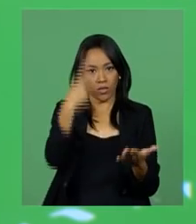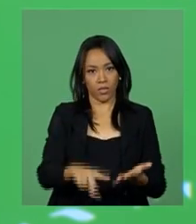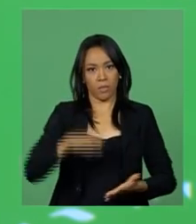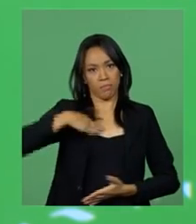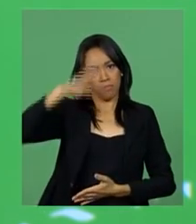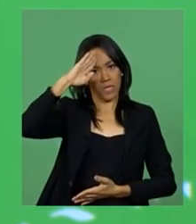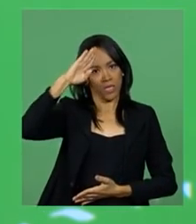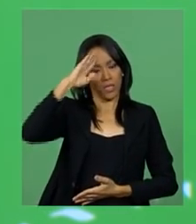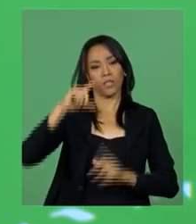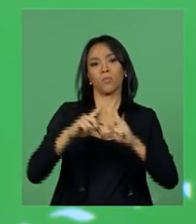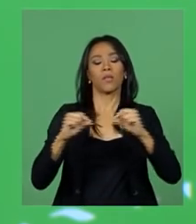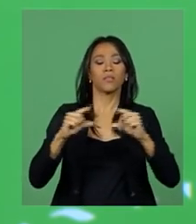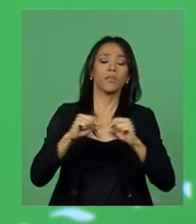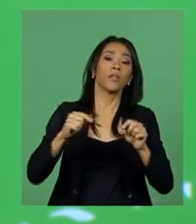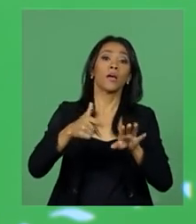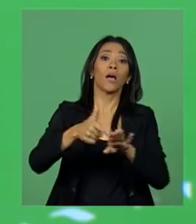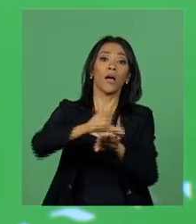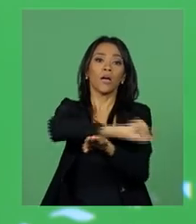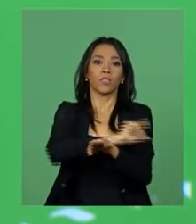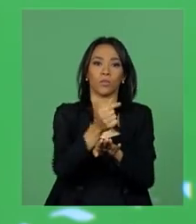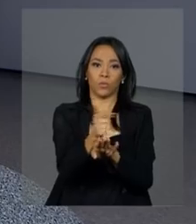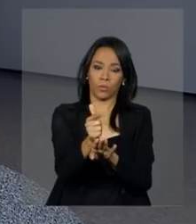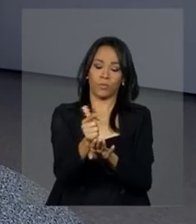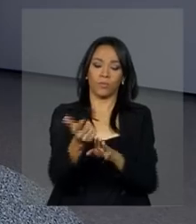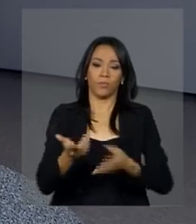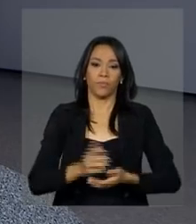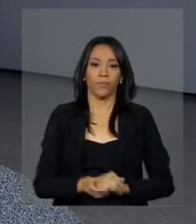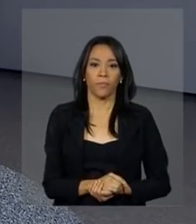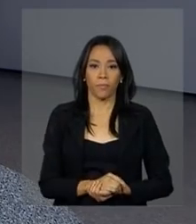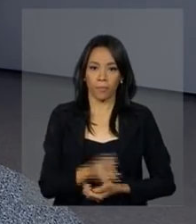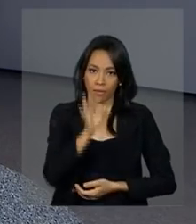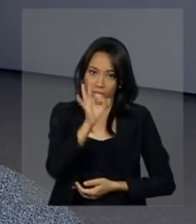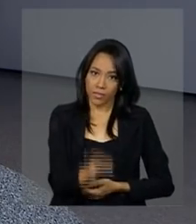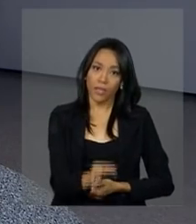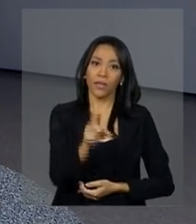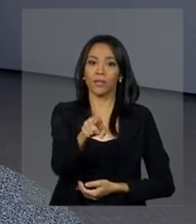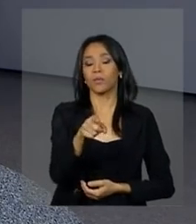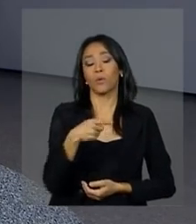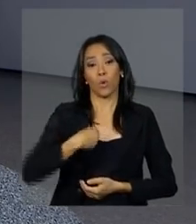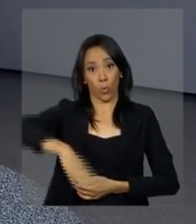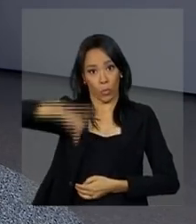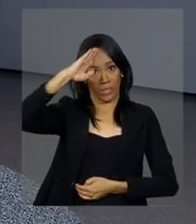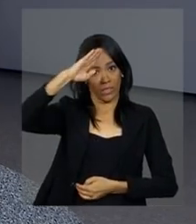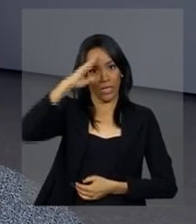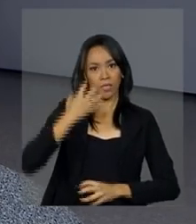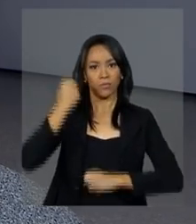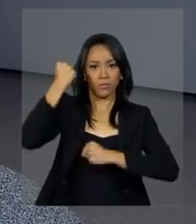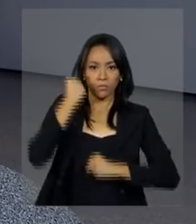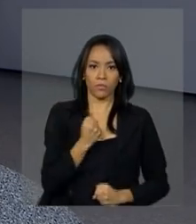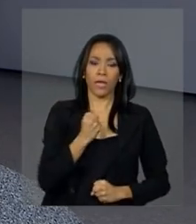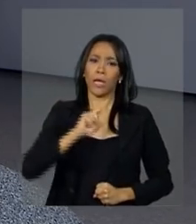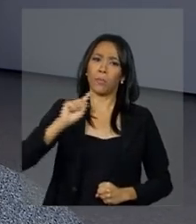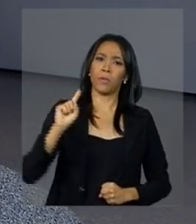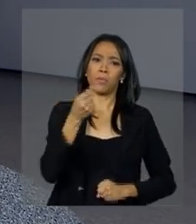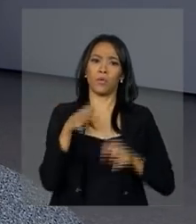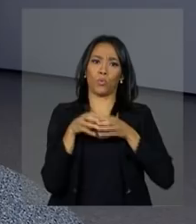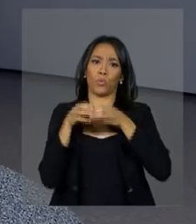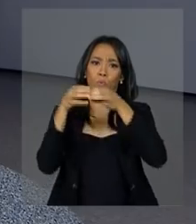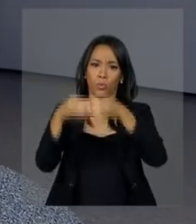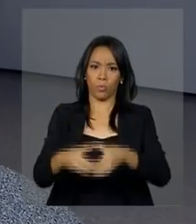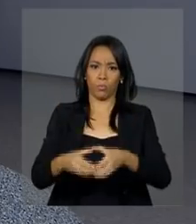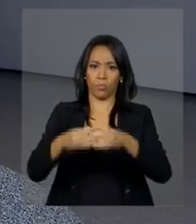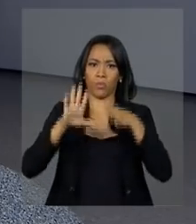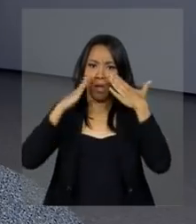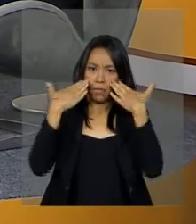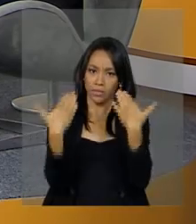esse ano, que há anos não tínhamos. Tá certo. O Exército é a primeira força a desfilar. Vou aproveitar então, porque está quase na hora do início do desfile, e nós